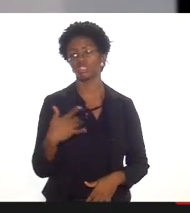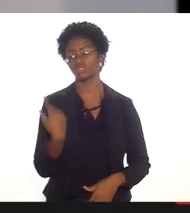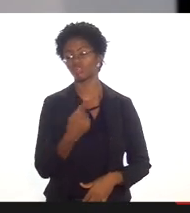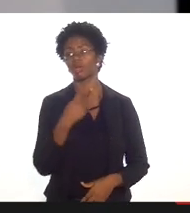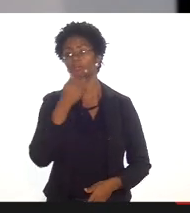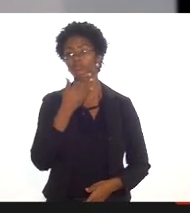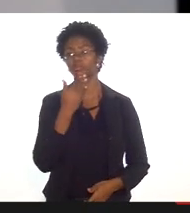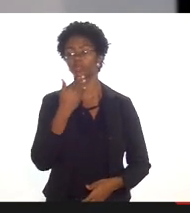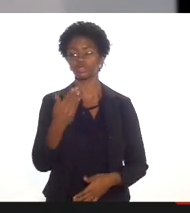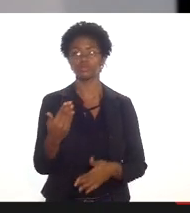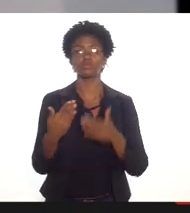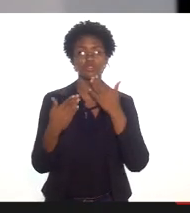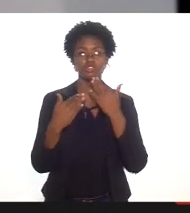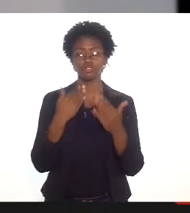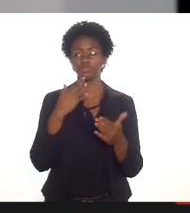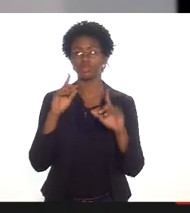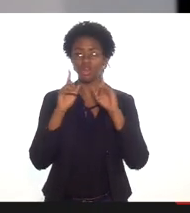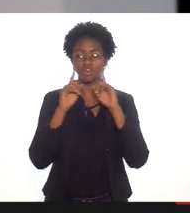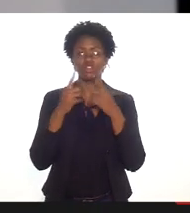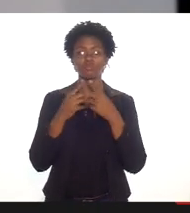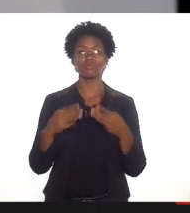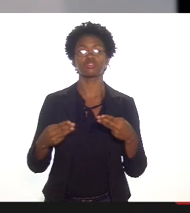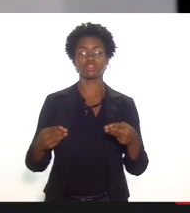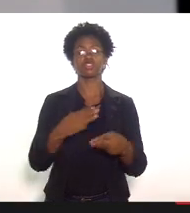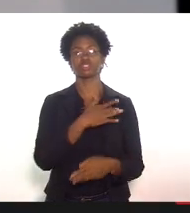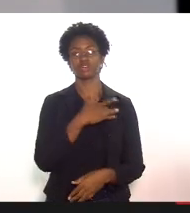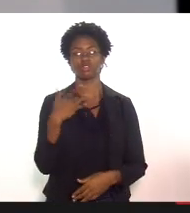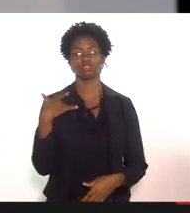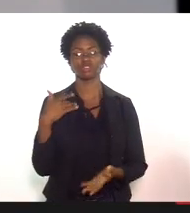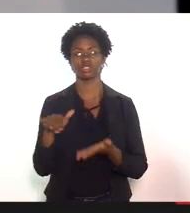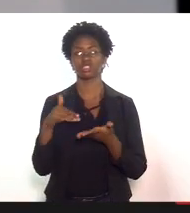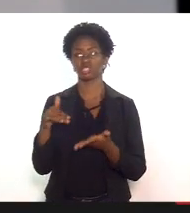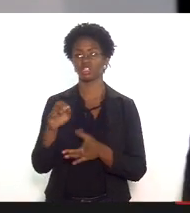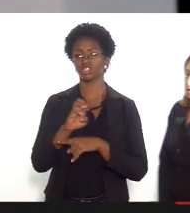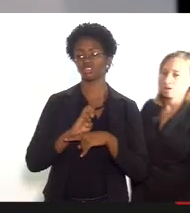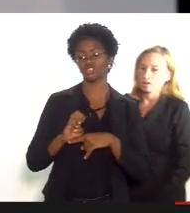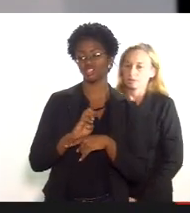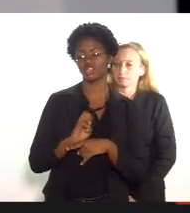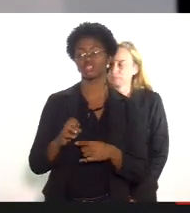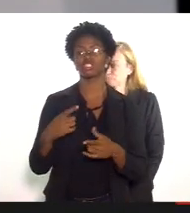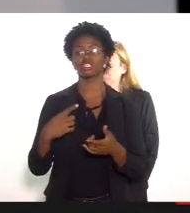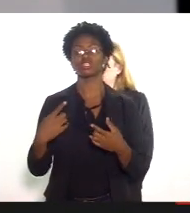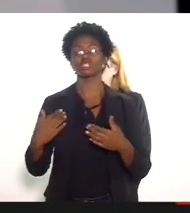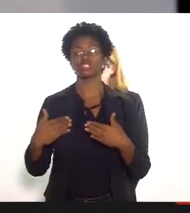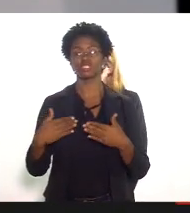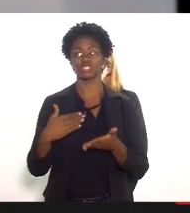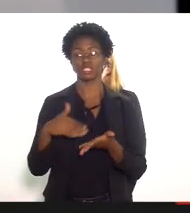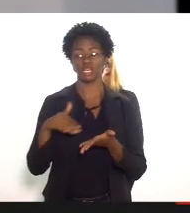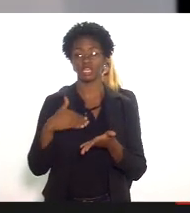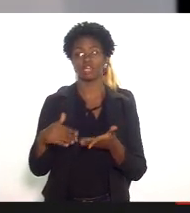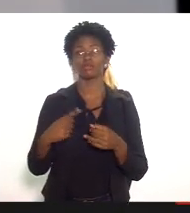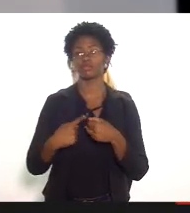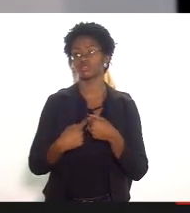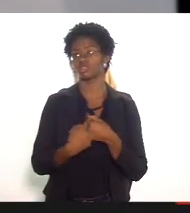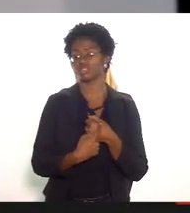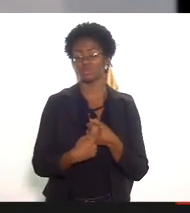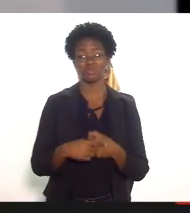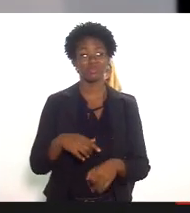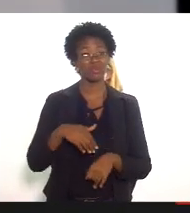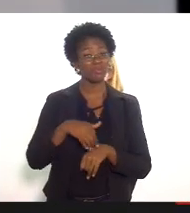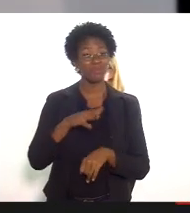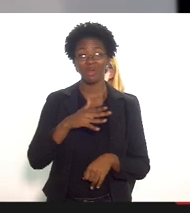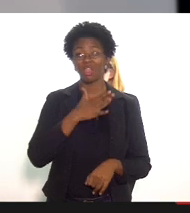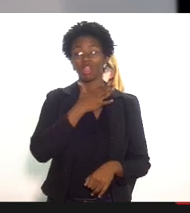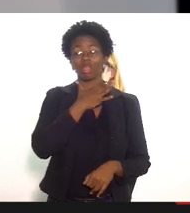cobramos e já reunimos com o ministro da Saúde, Secretaria de Estado, Secretaria de Município, porque outra crise se instalou no município do Rio